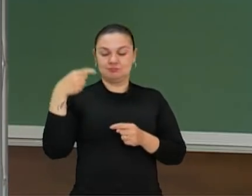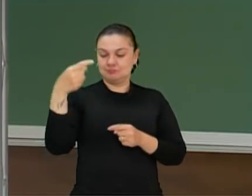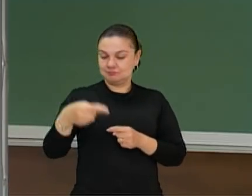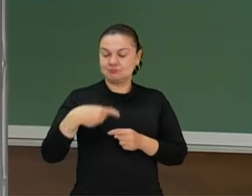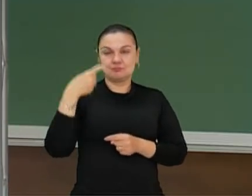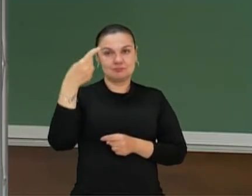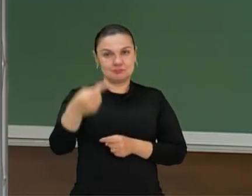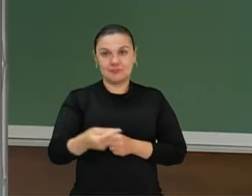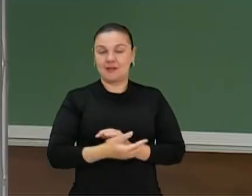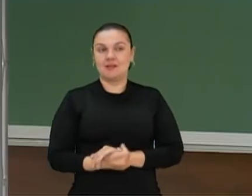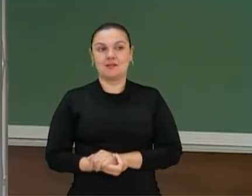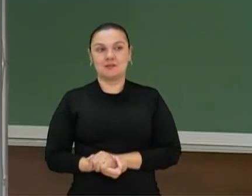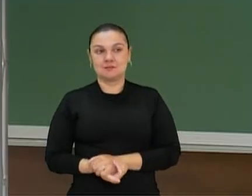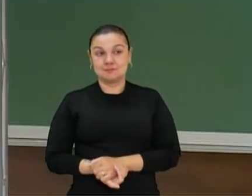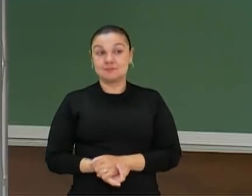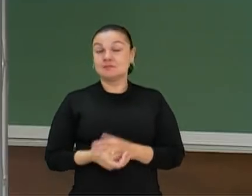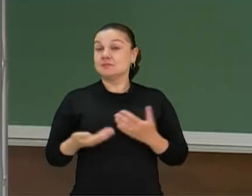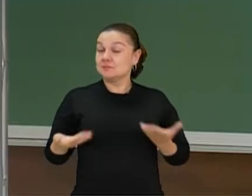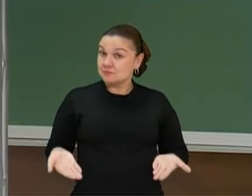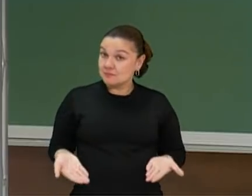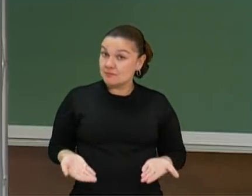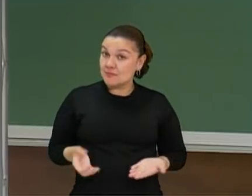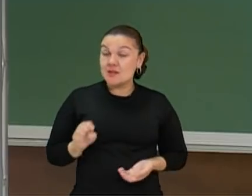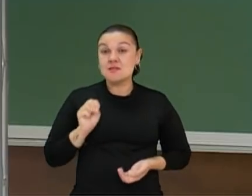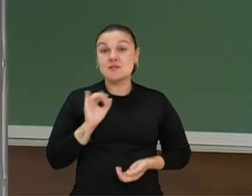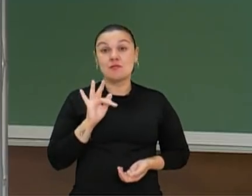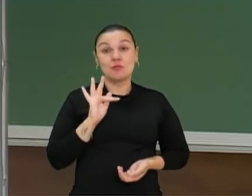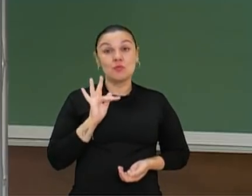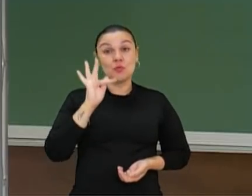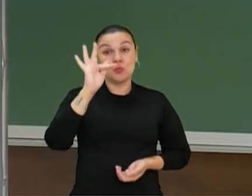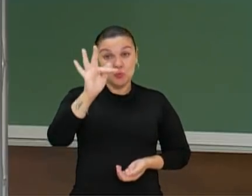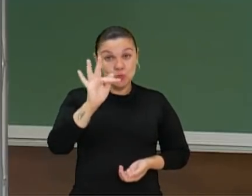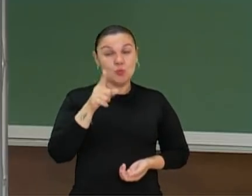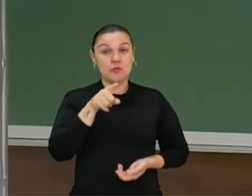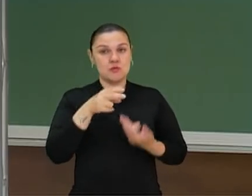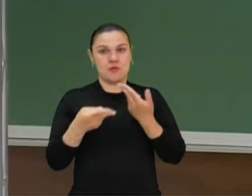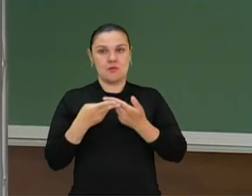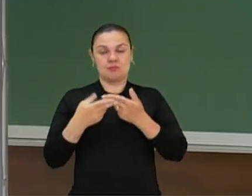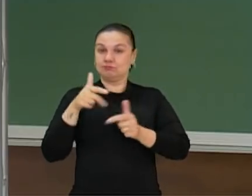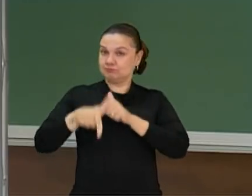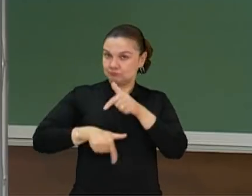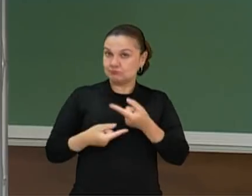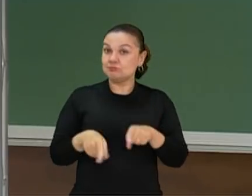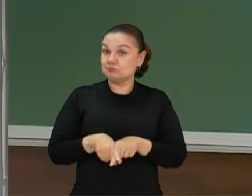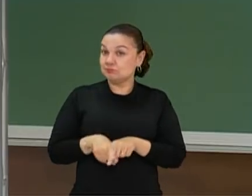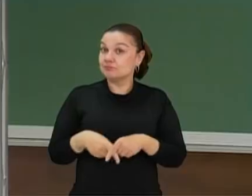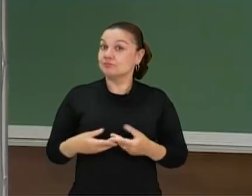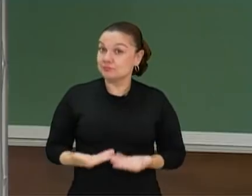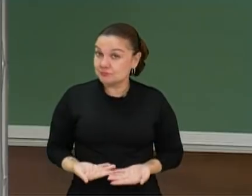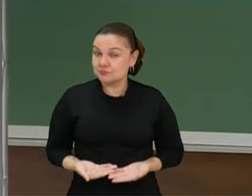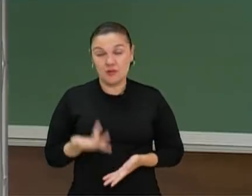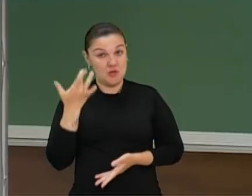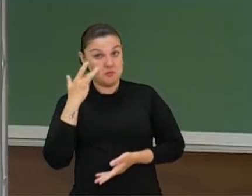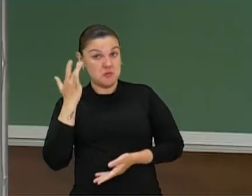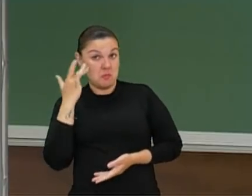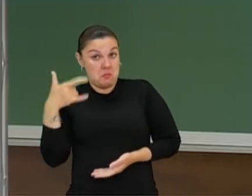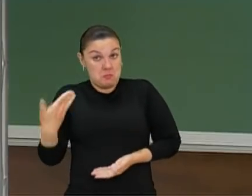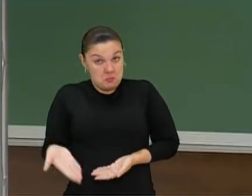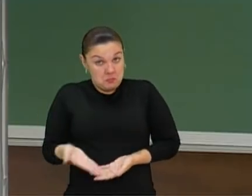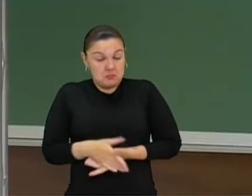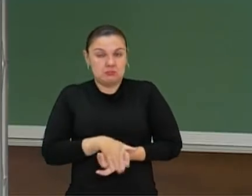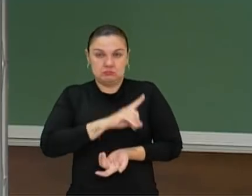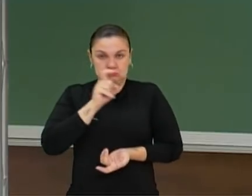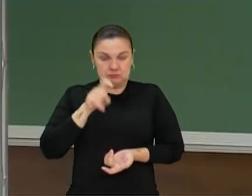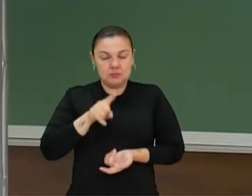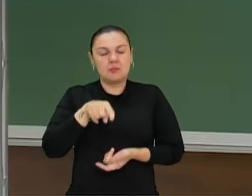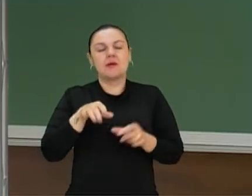estudar durante toda a sua vida escolar. E quem sabe até ser a sua ferramenta de trabalho. A gente não sabe o amanhã. Mas é uma